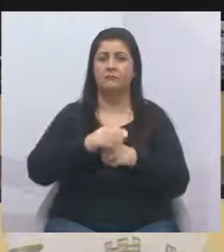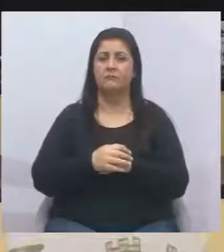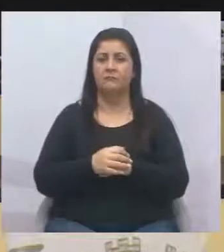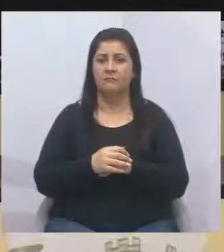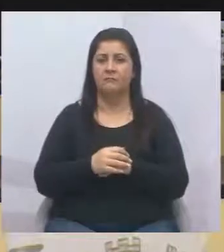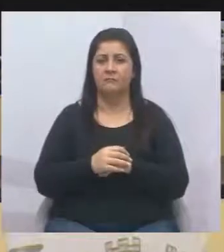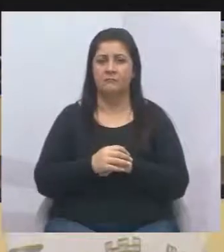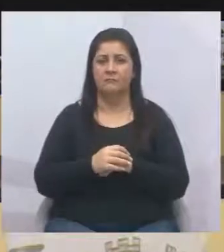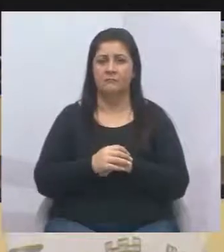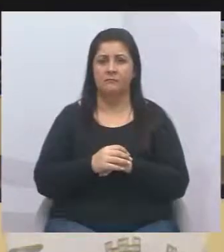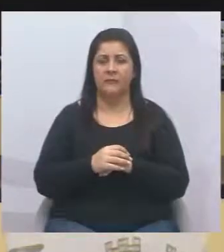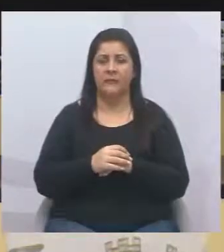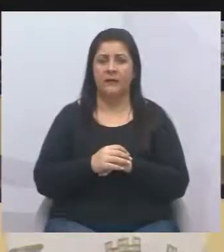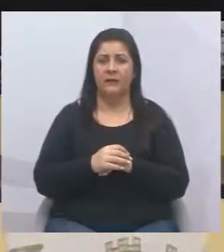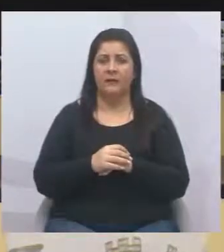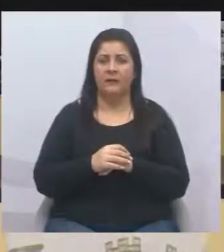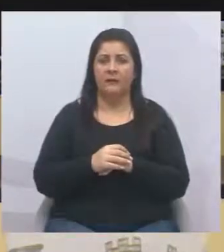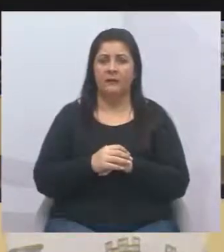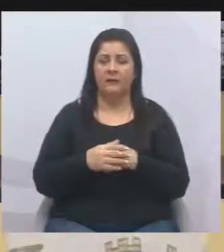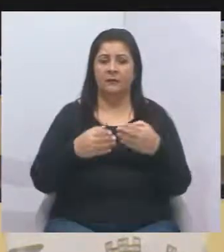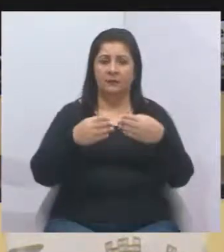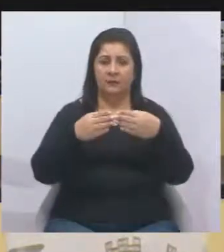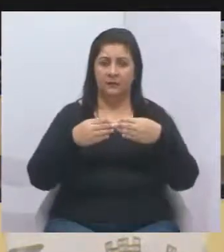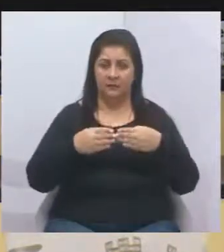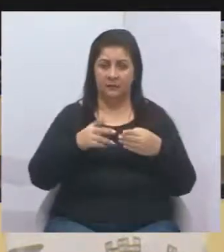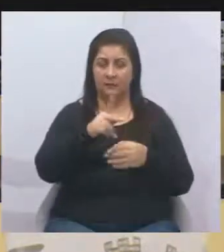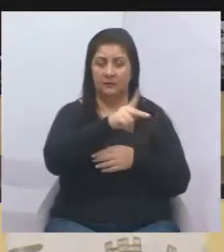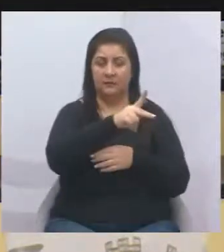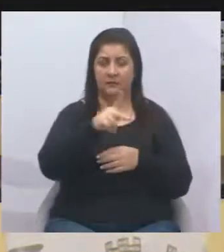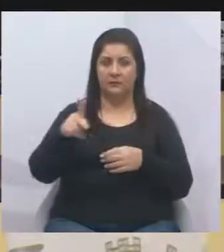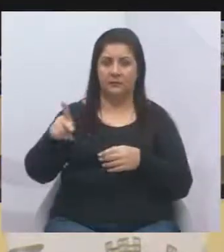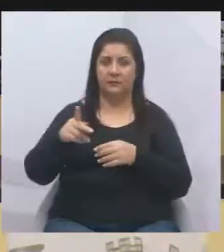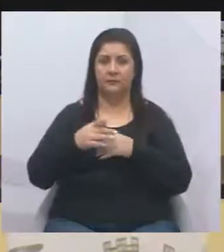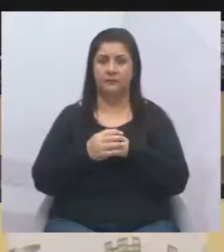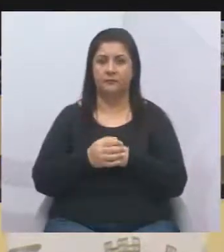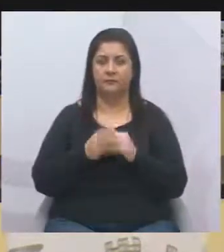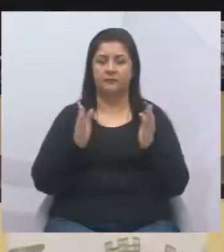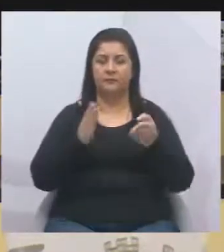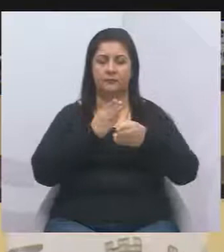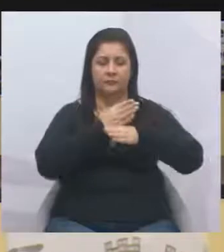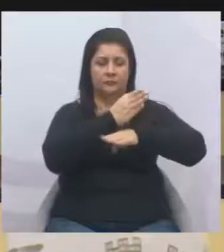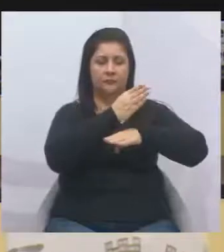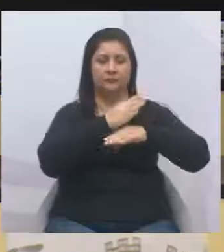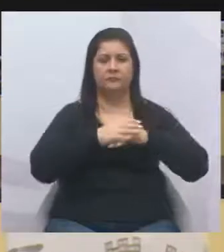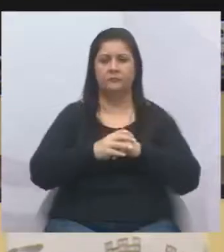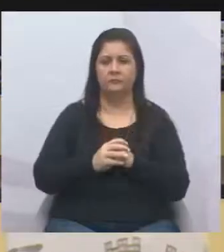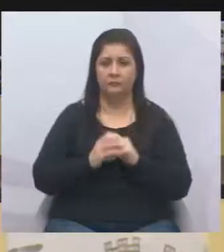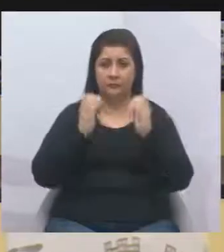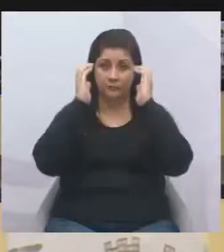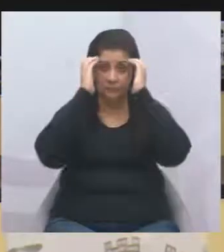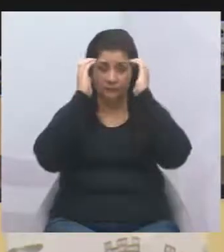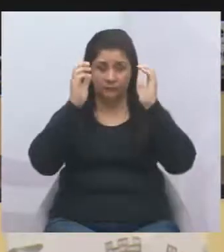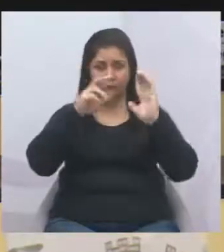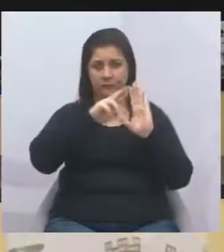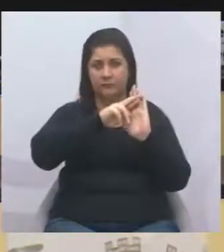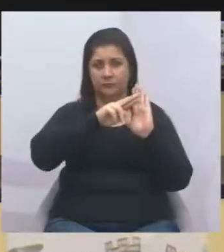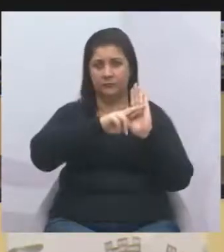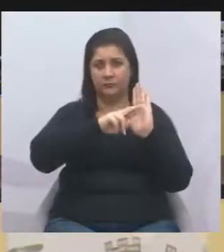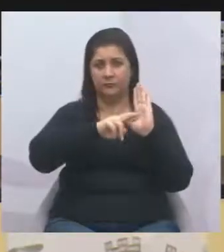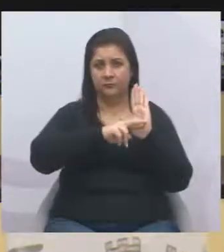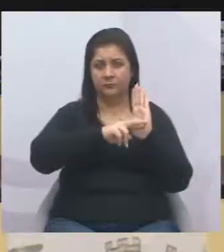Federal, requeremos ao excelentíssimo senhor presidente dessa casa, ouvido e aprovado pelo egresso plenário, cumprir as formalidades